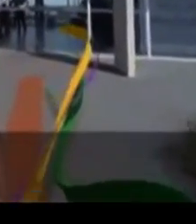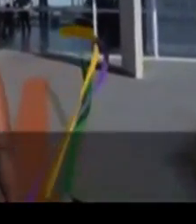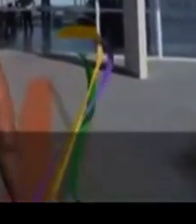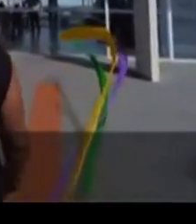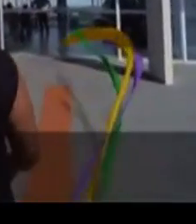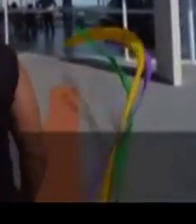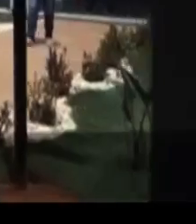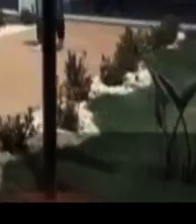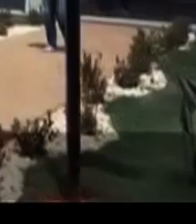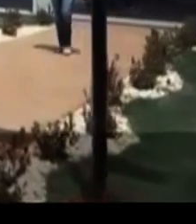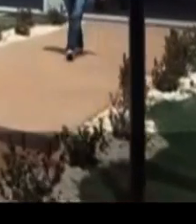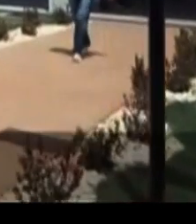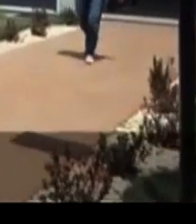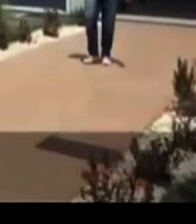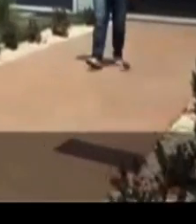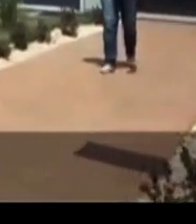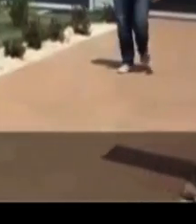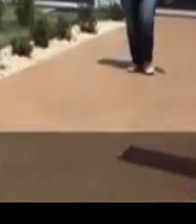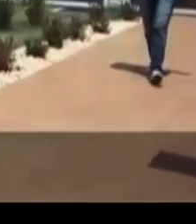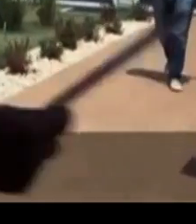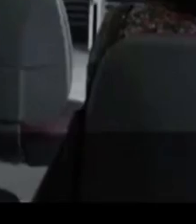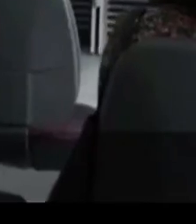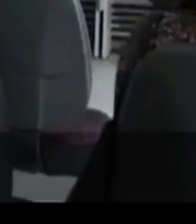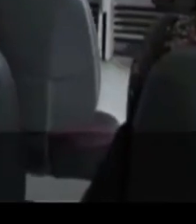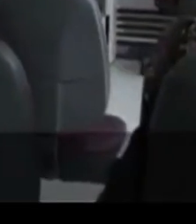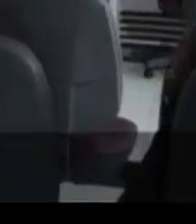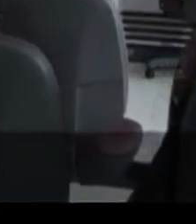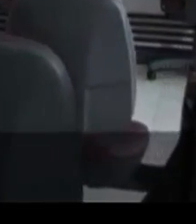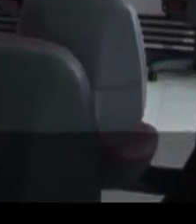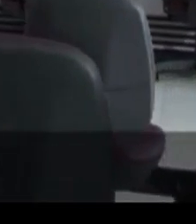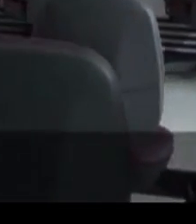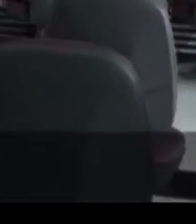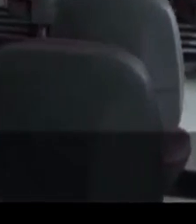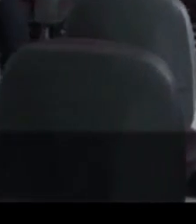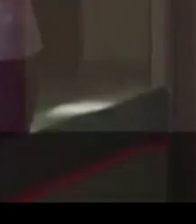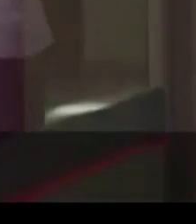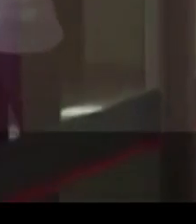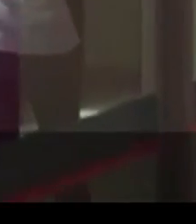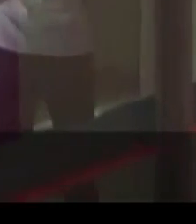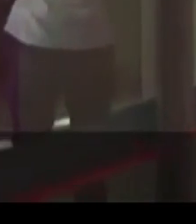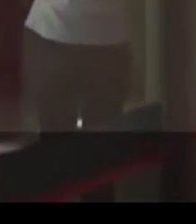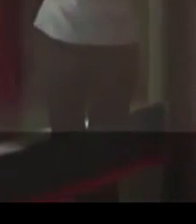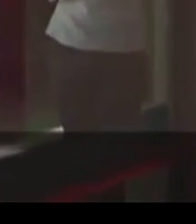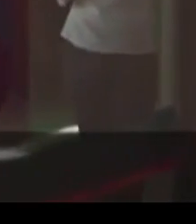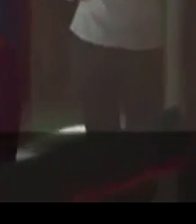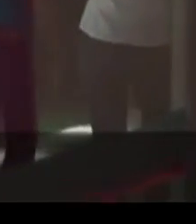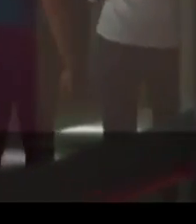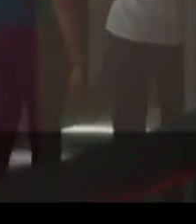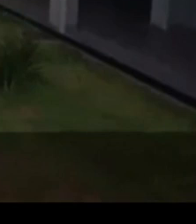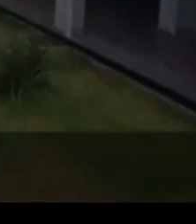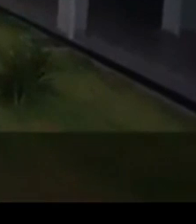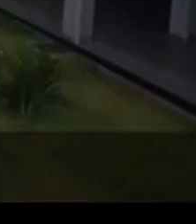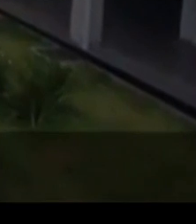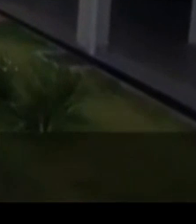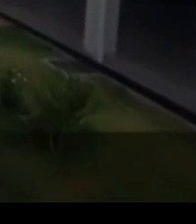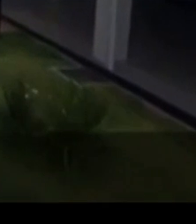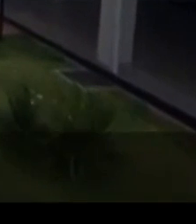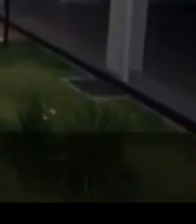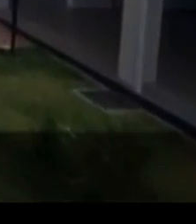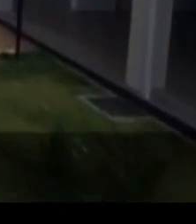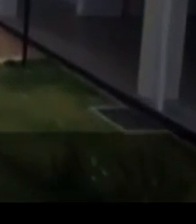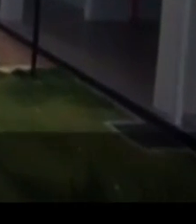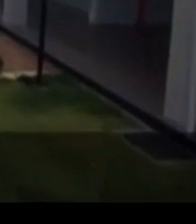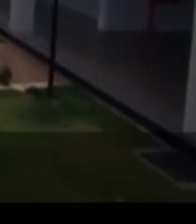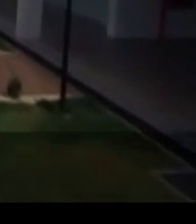da Mulher Brasileira, uma iniciativa do governo federal por meio de parcerias com estados e municípios. O ambiente acolhe e integra em um